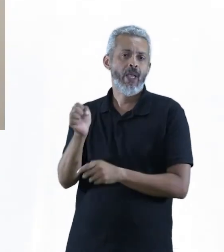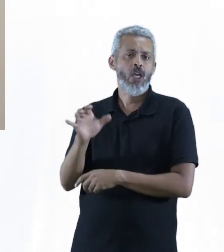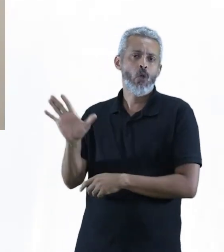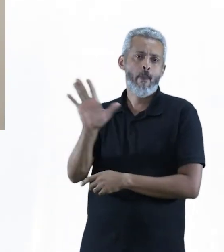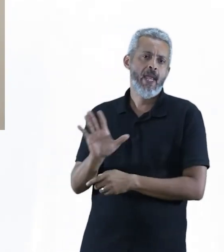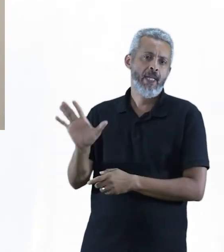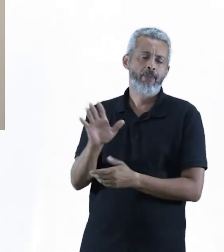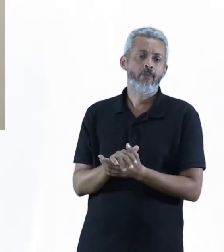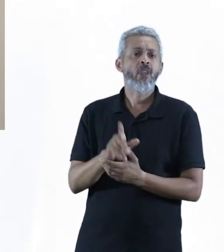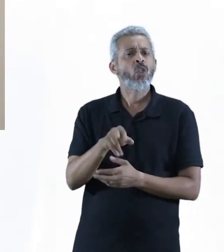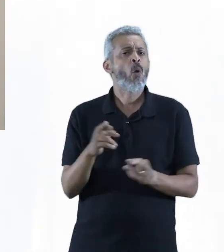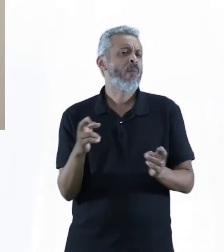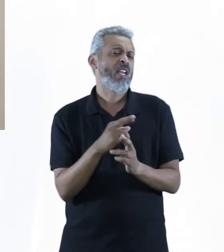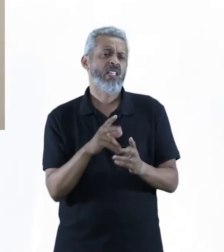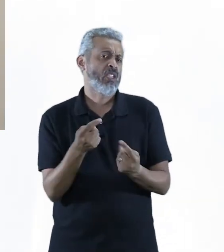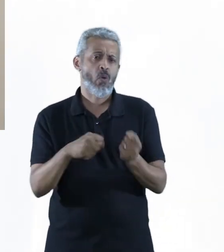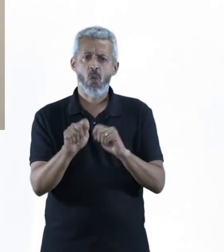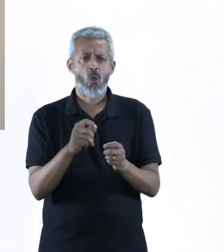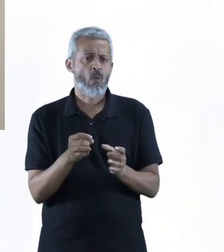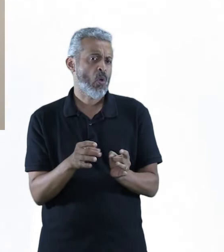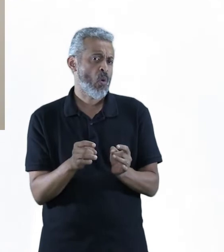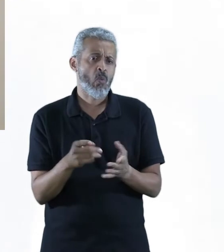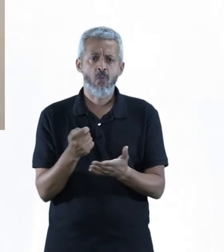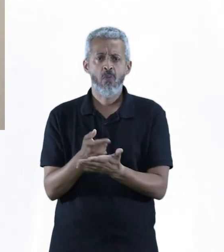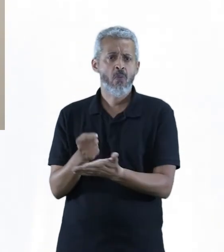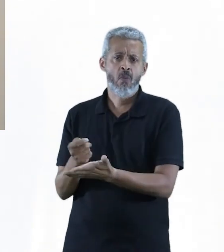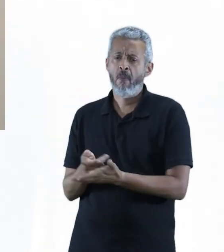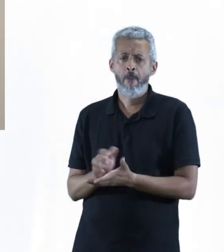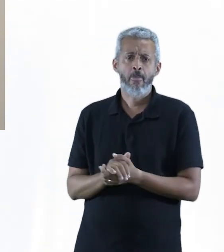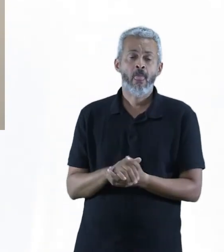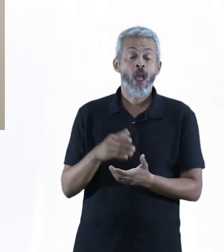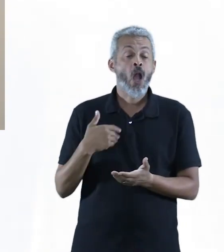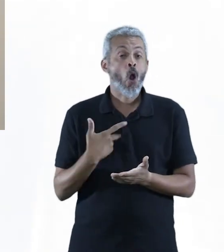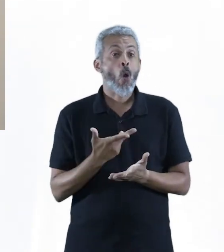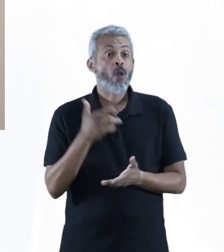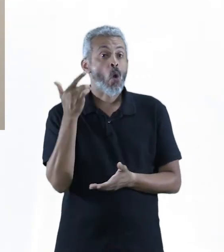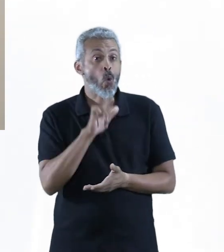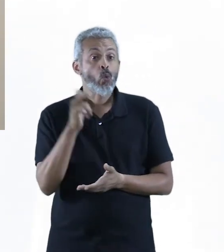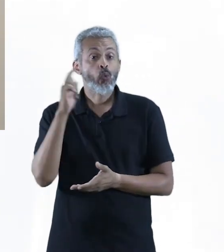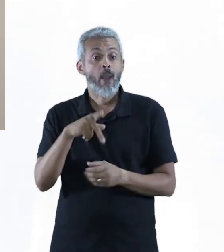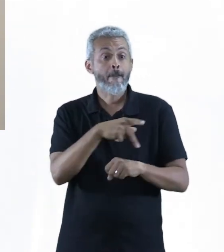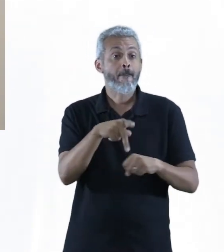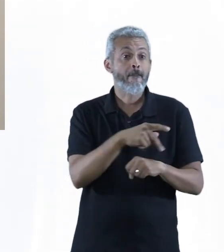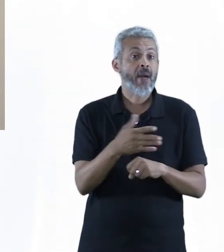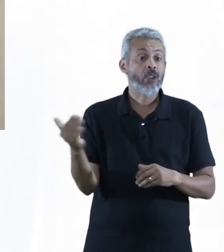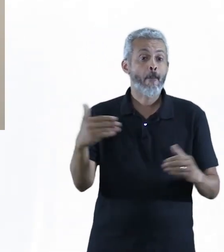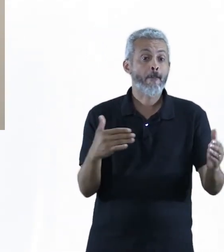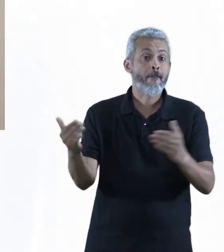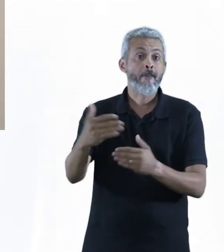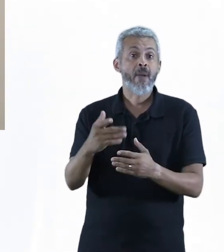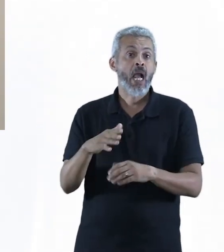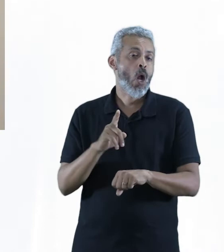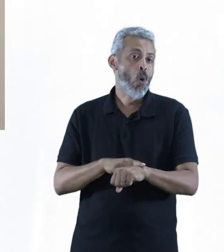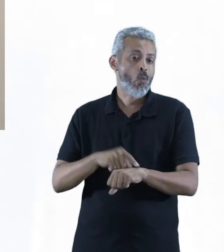uma relação econômica, que vai começar a ganhar países conforme o tempo vai passando. E, claro,